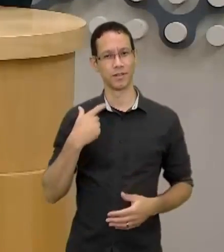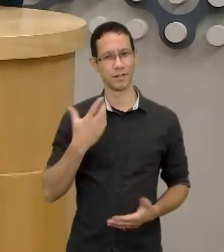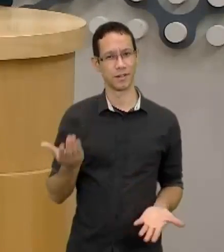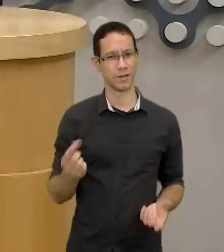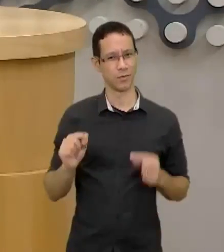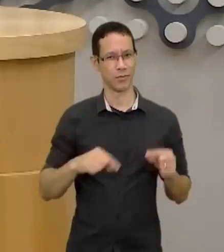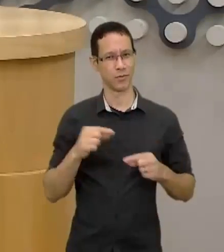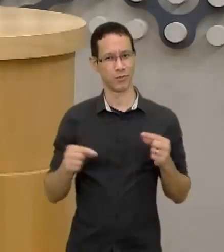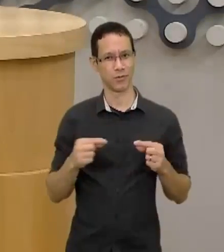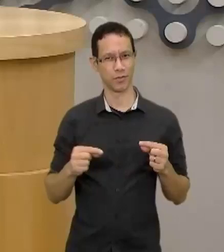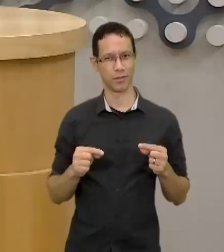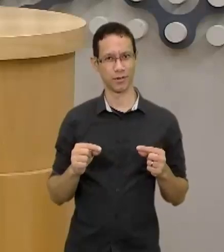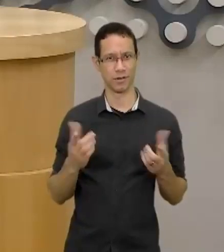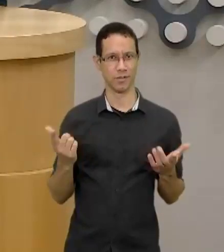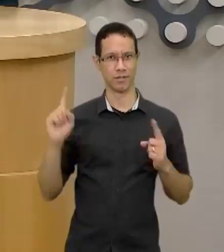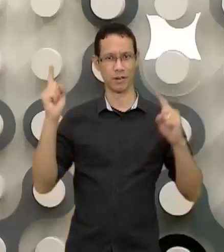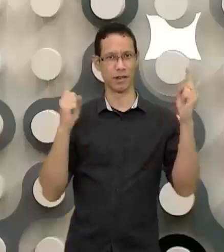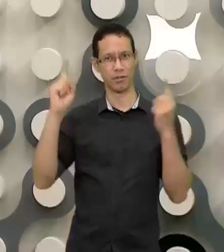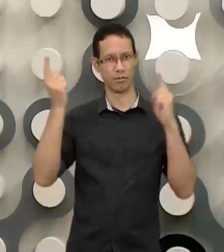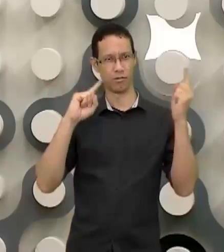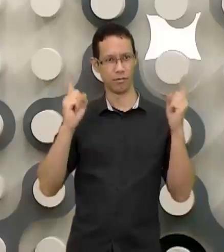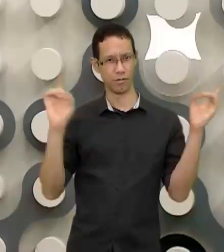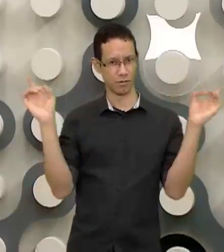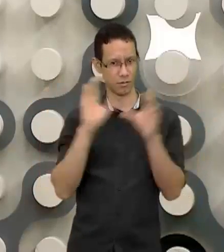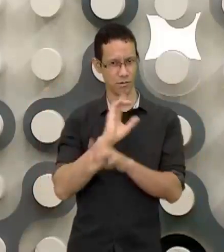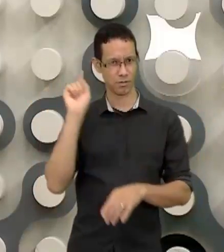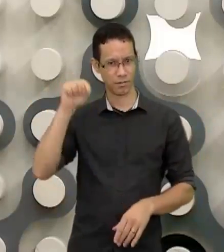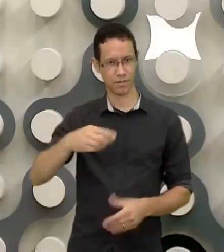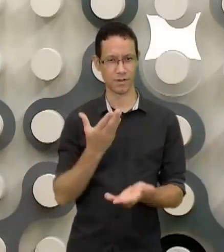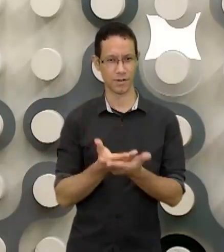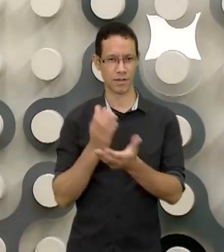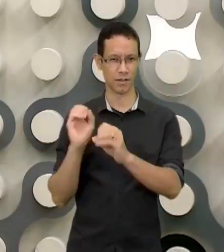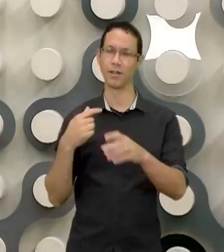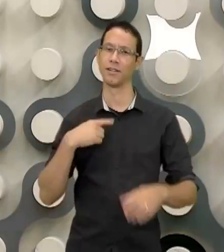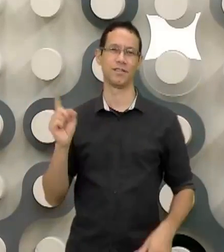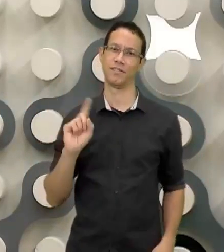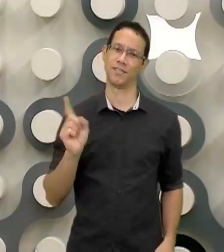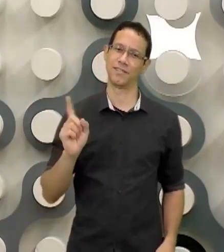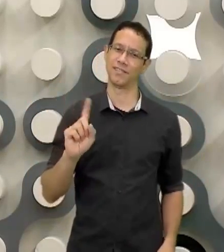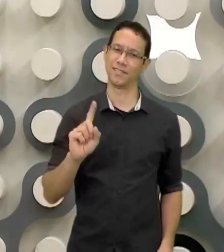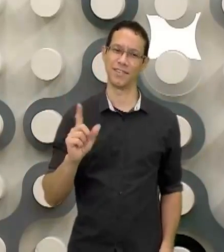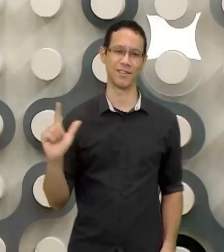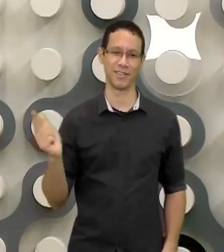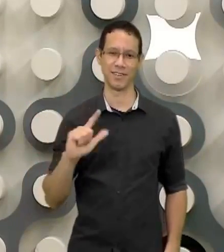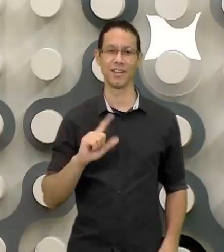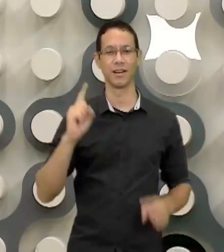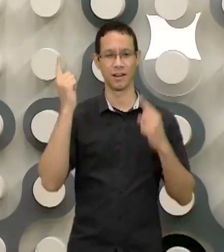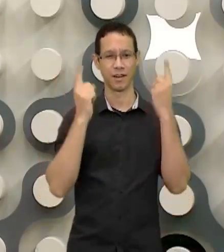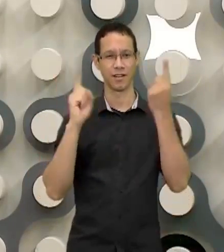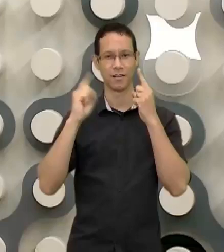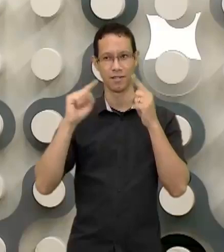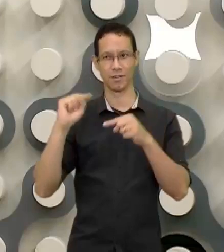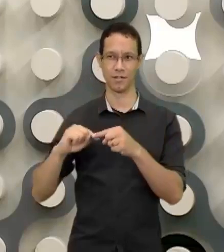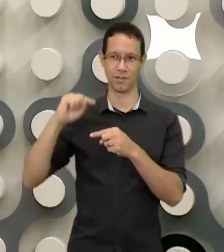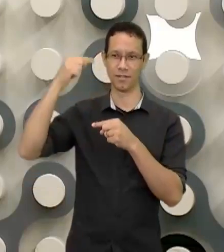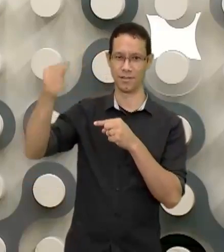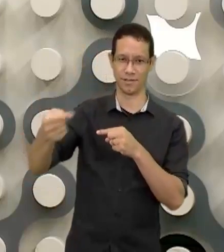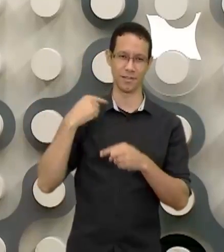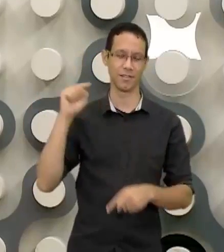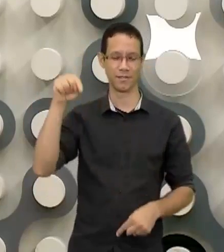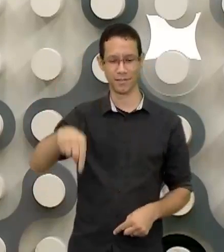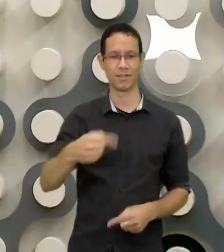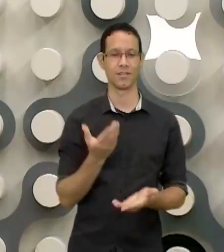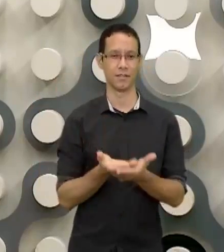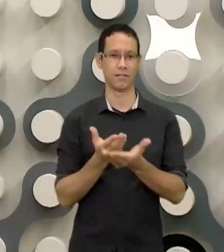tira do bloquinho, do alalaô, para vir aqui dar aula. Brincadeira, eu não sou dessas coisas. Eu pulo o carnaval. O carnaval tá aqui, eu pulo ele e venho aqui dar